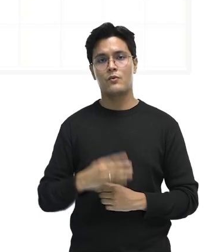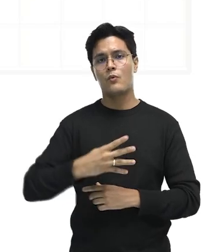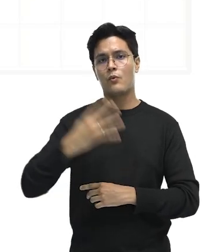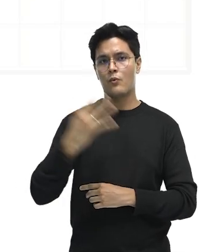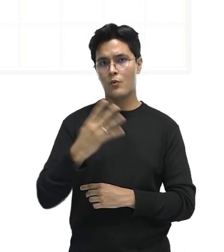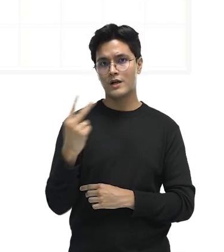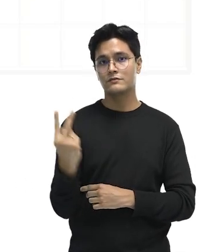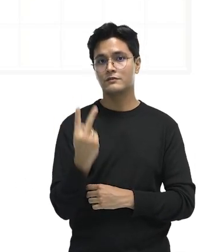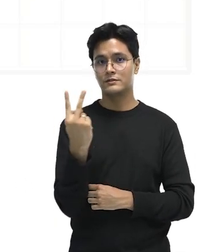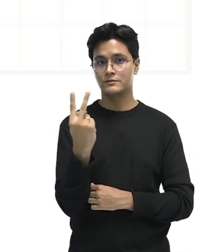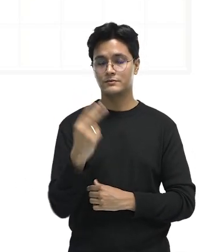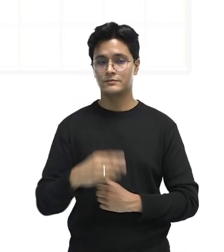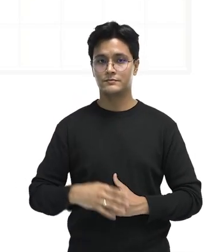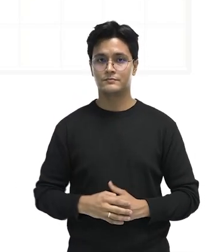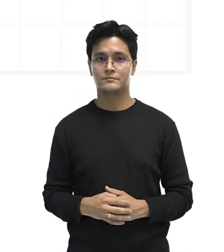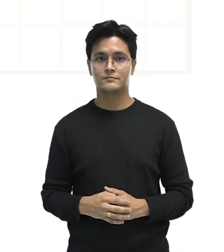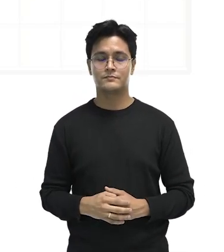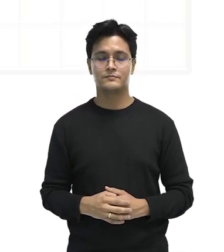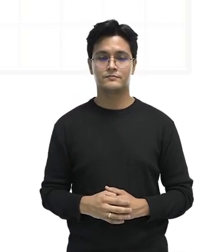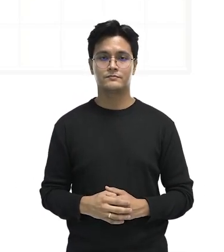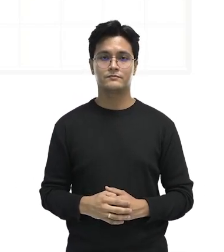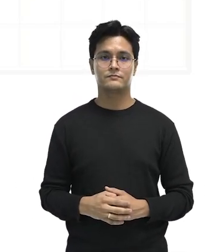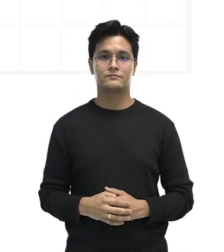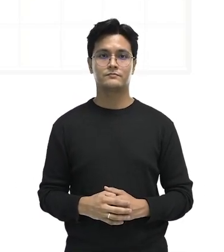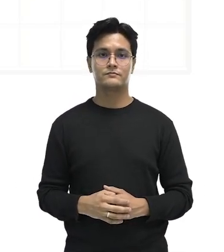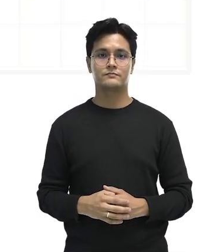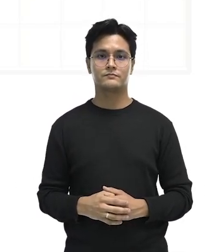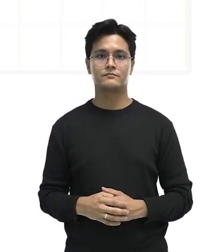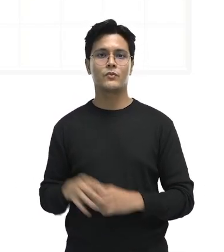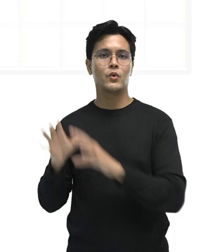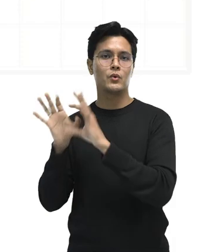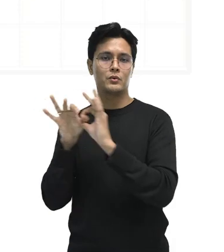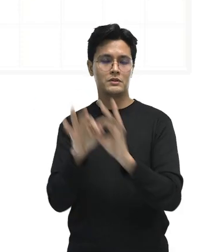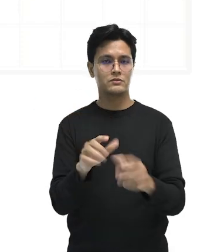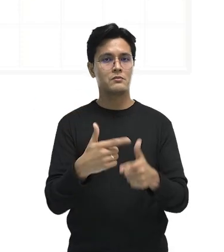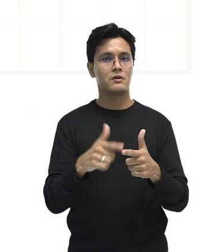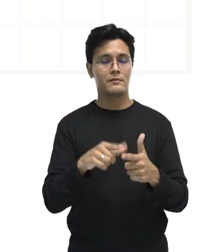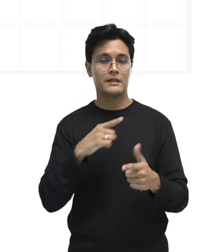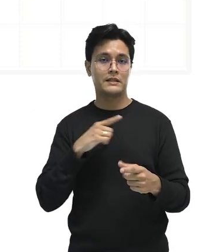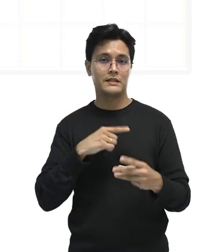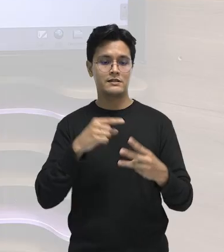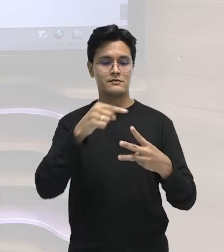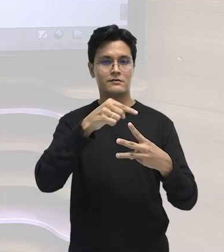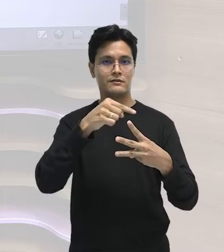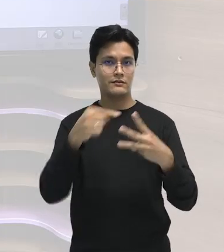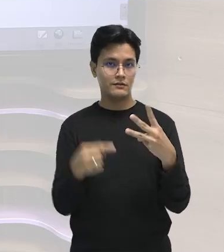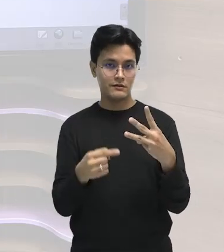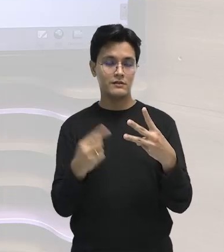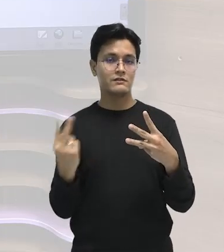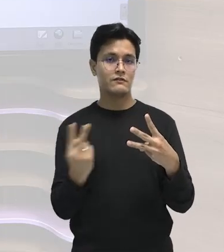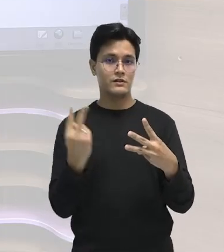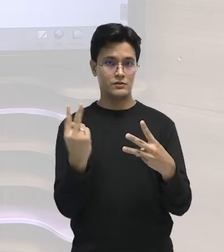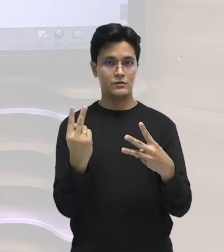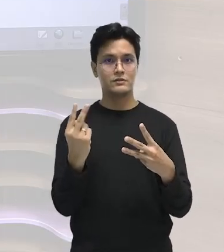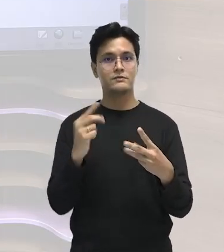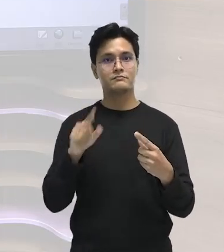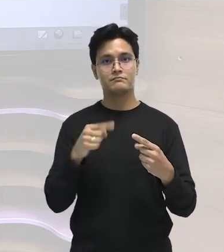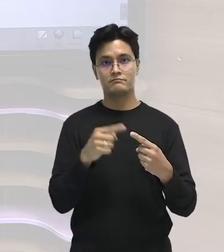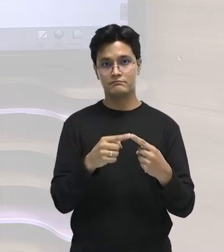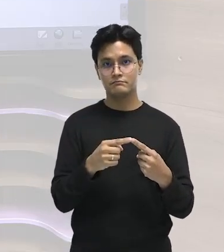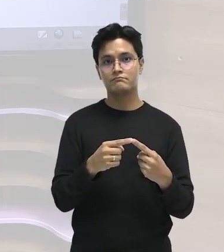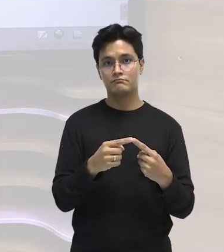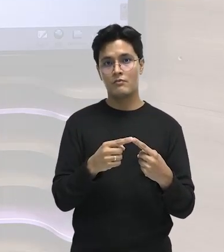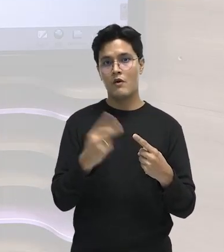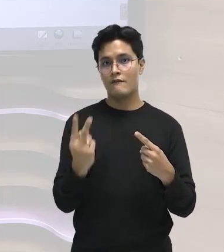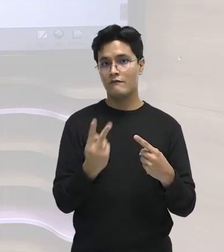o quarto valor. Porque nesse problema aqui, nós temos 3 valores. Tá? Nós temos 2